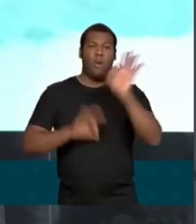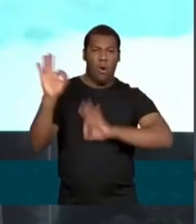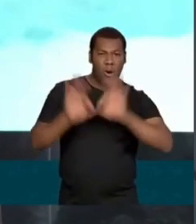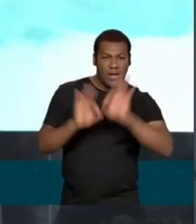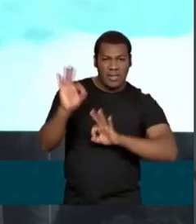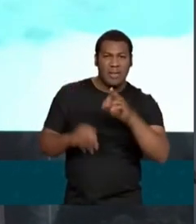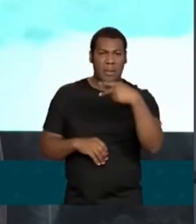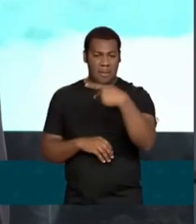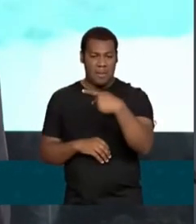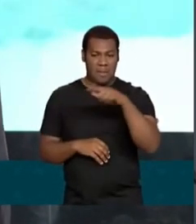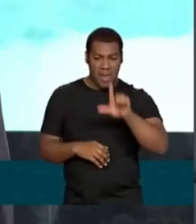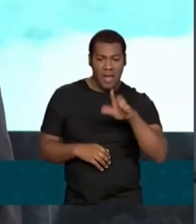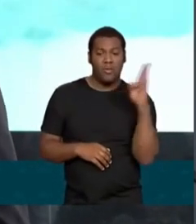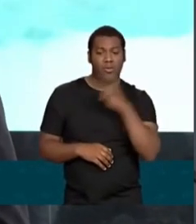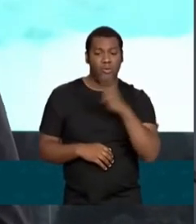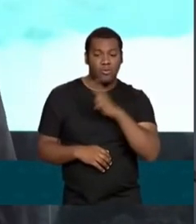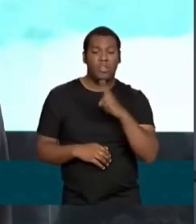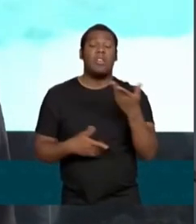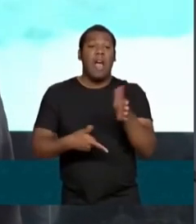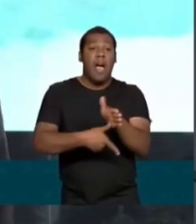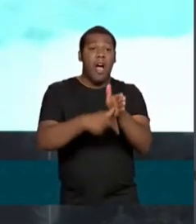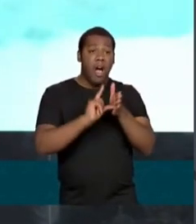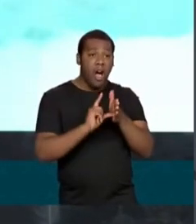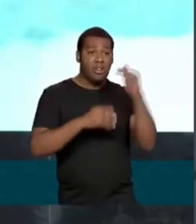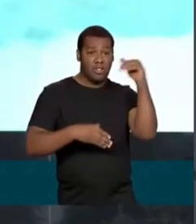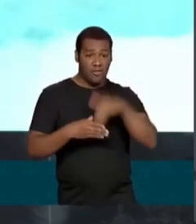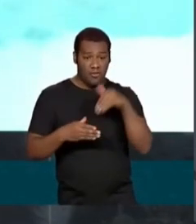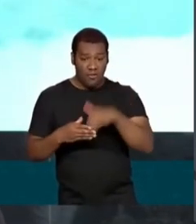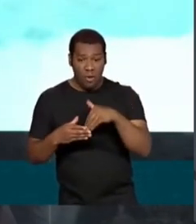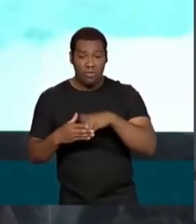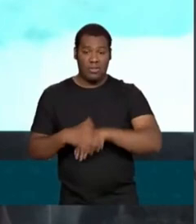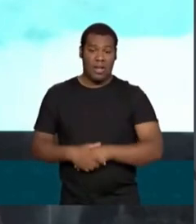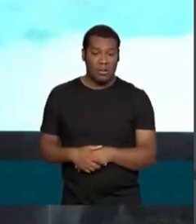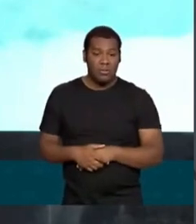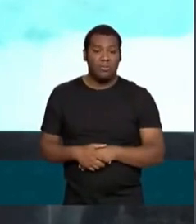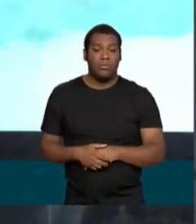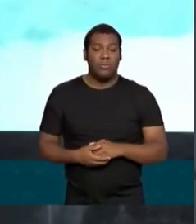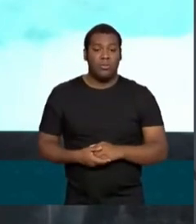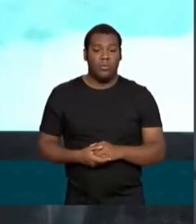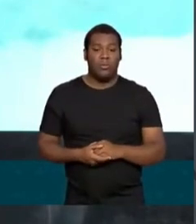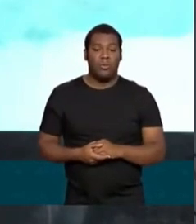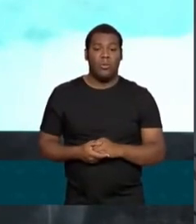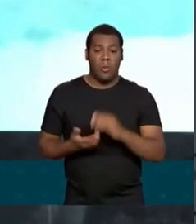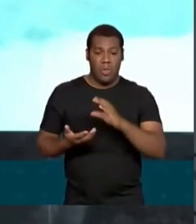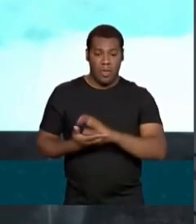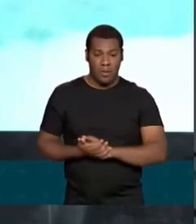pode ser votado inclusive antes da tramitação na comissão Mister da